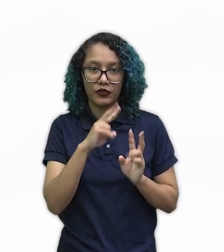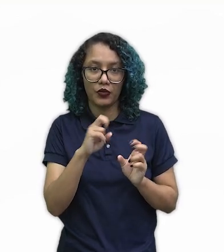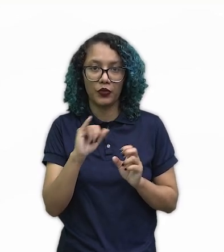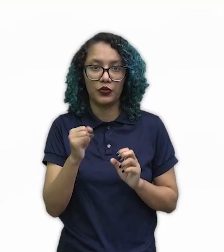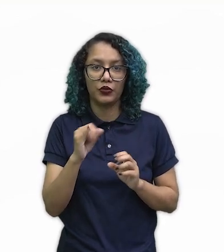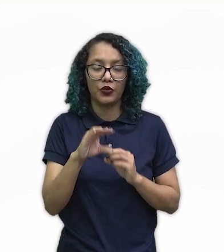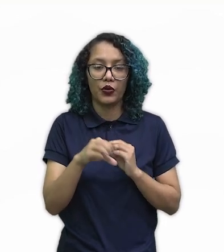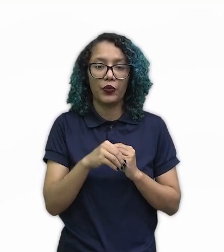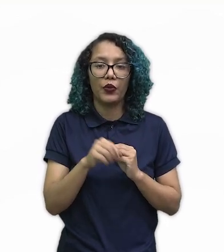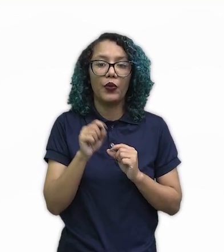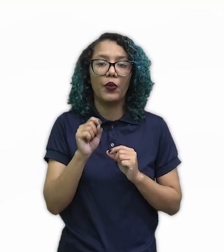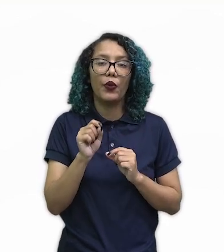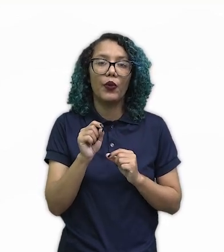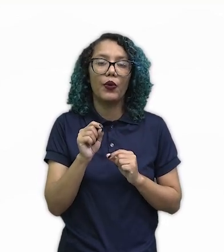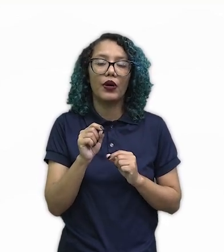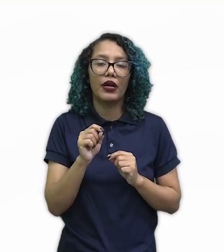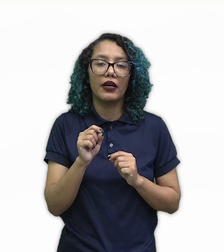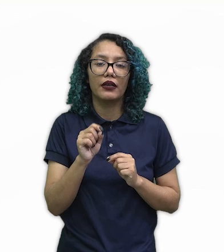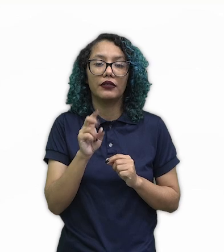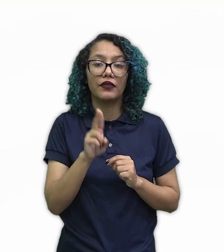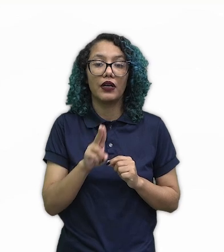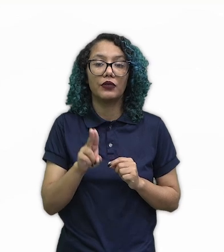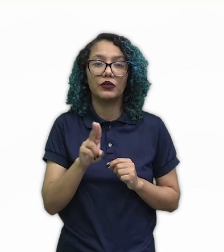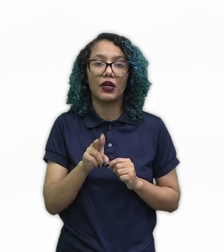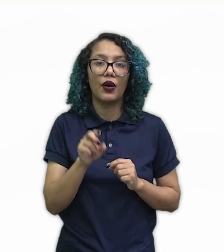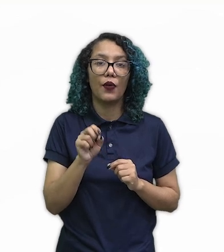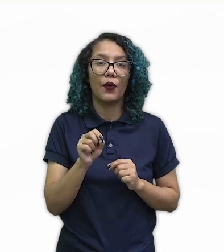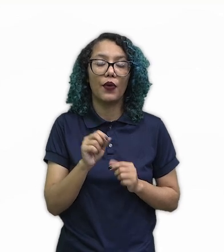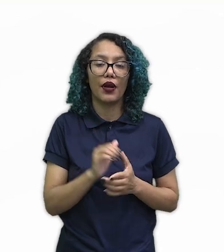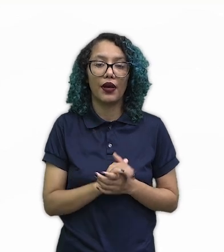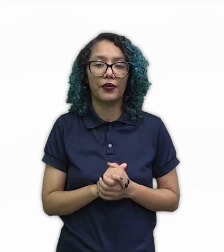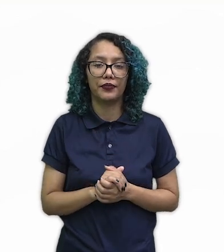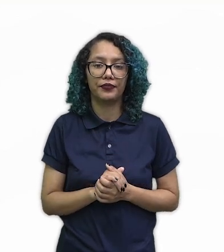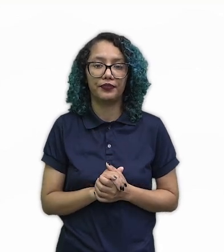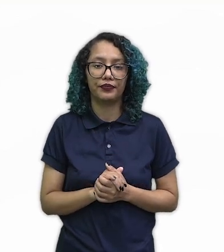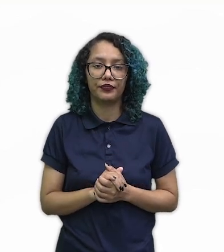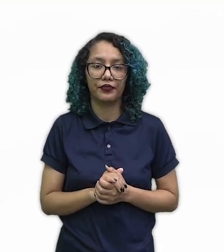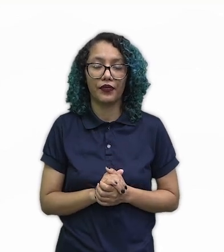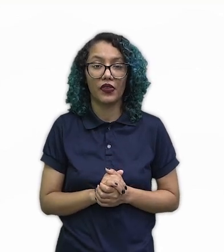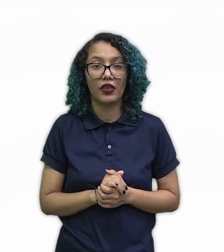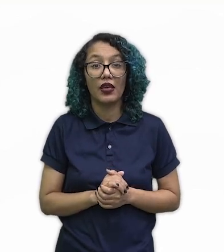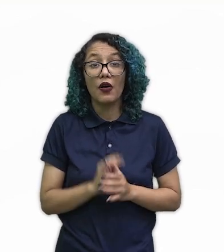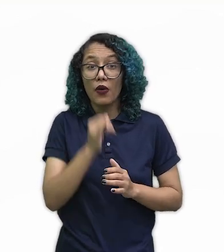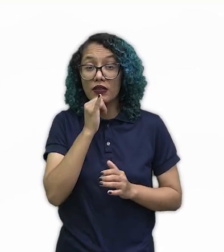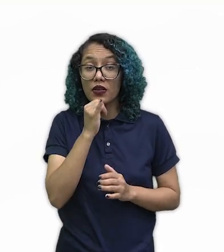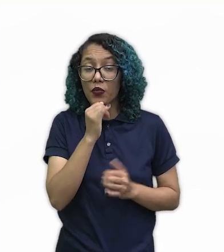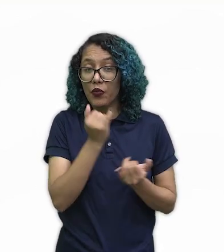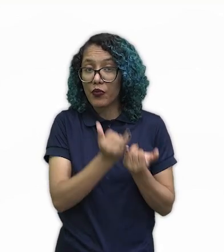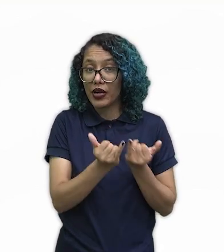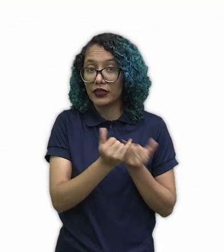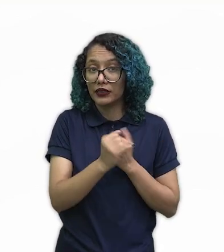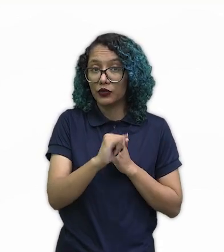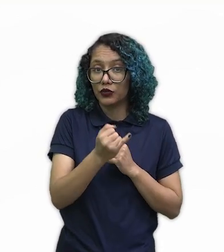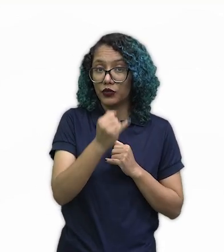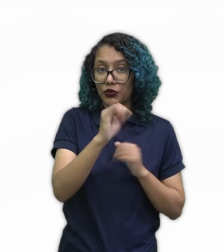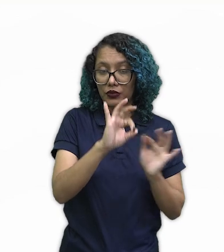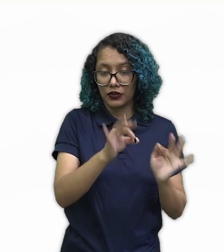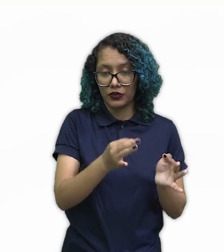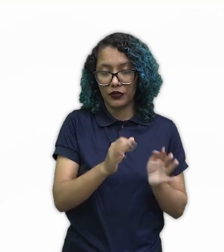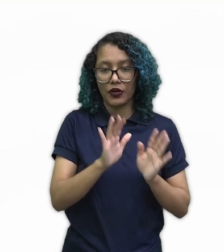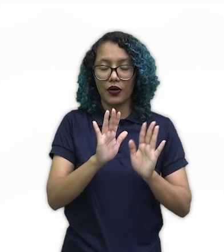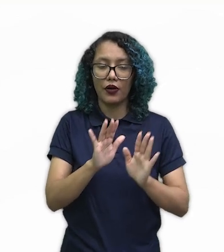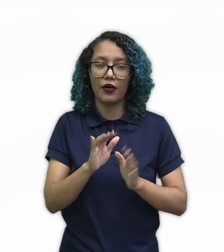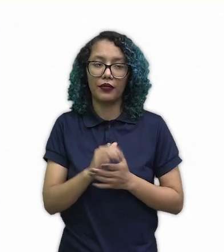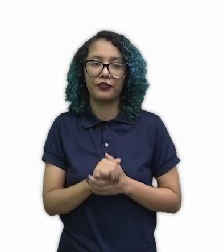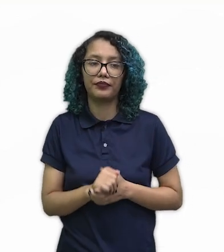juros compostos, nós vamos usar aquela mesma ideia que nós resolvemos para juros simples, tá bom? Onde nós tínhamos um capital